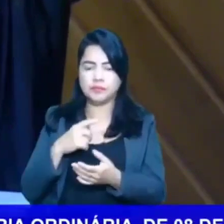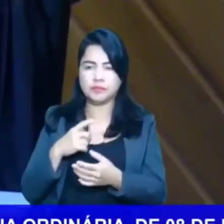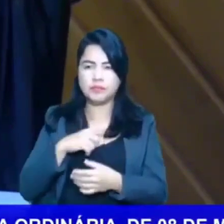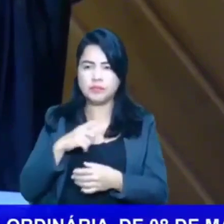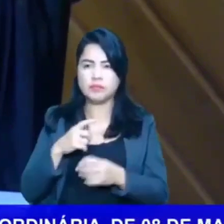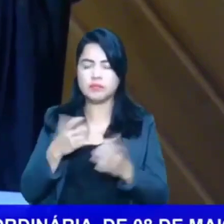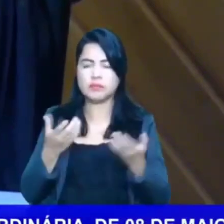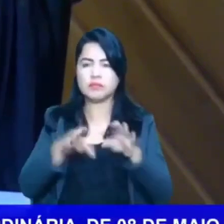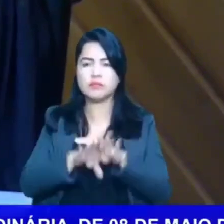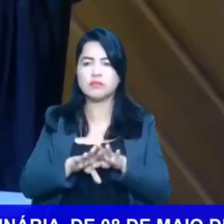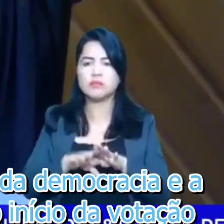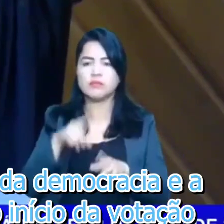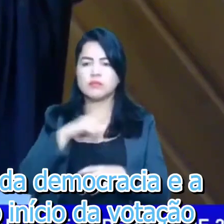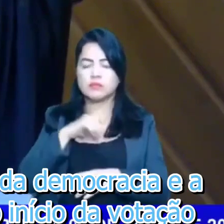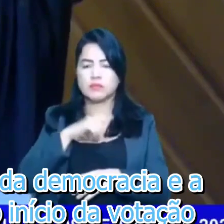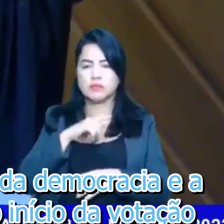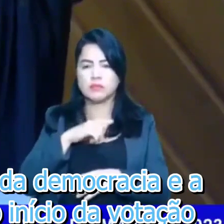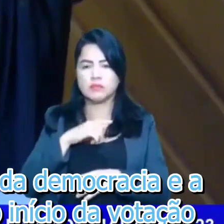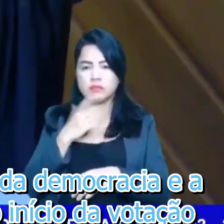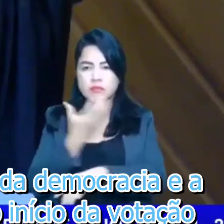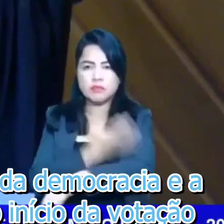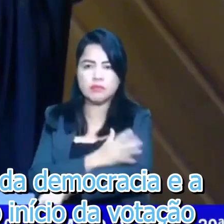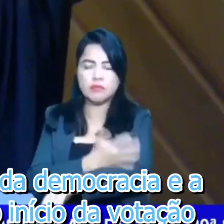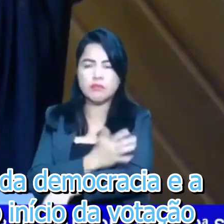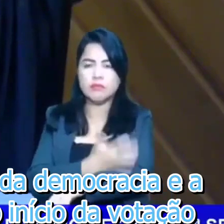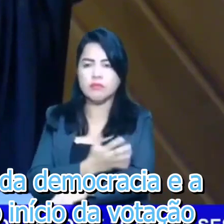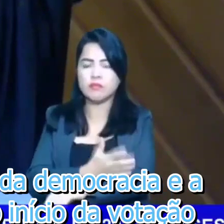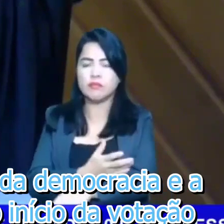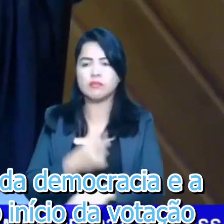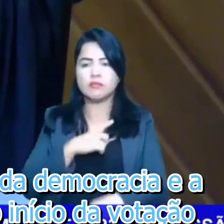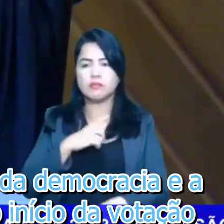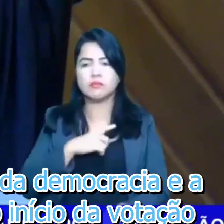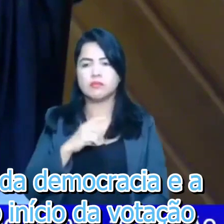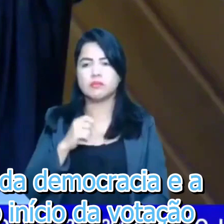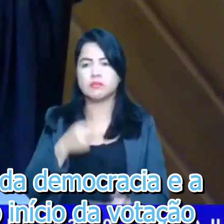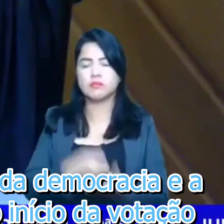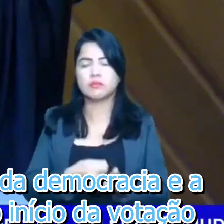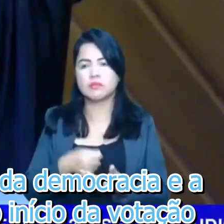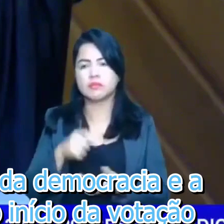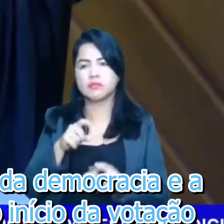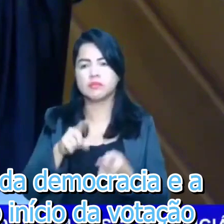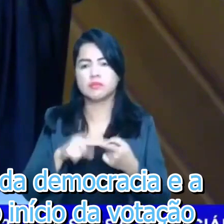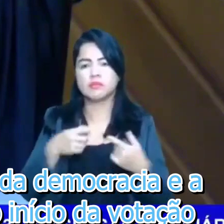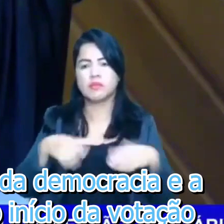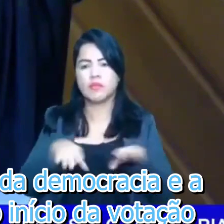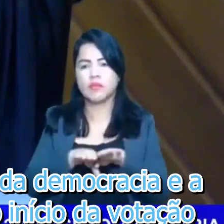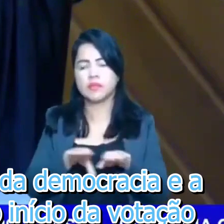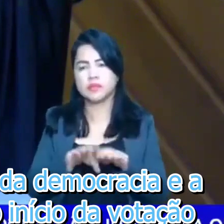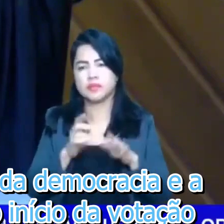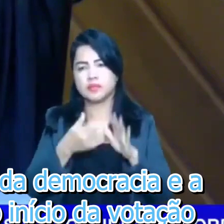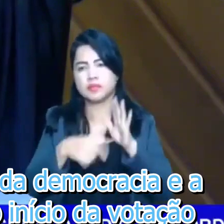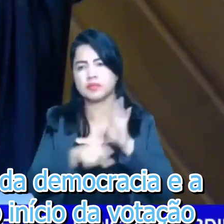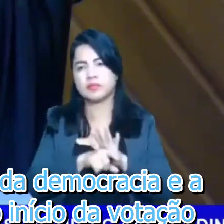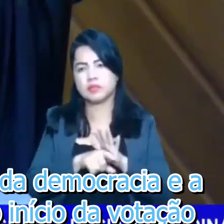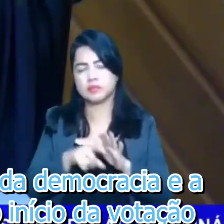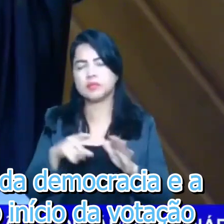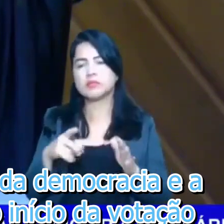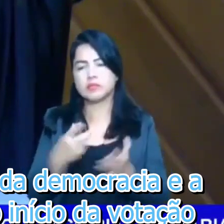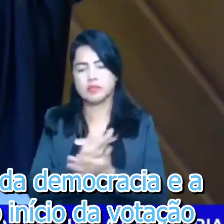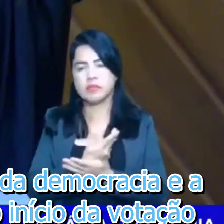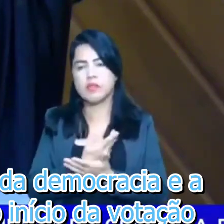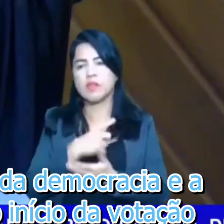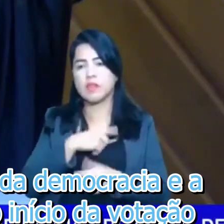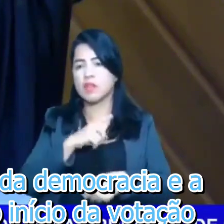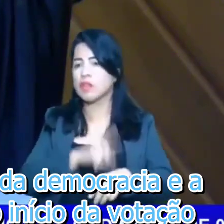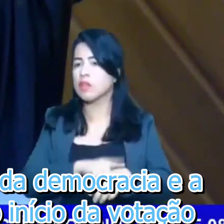votação, de modo a transparecer que a prática que ofende aos princípios da democracia e a igualdade nas eleições foi acometida